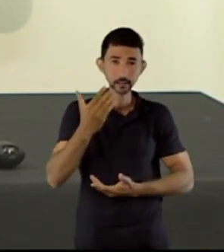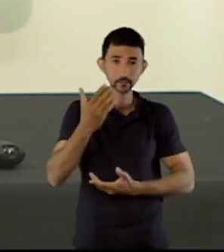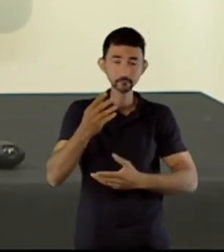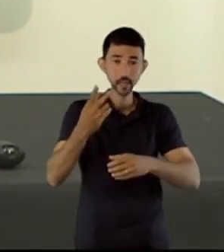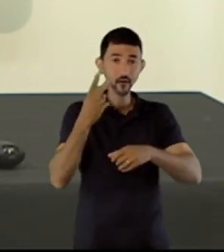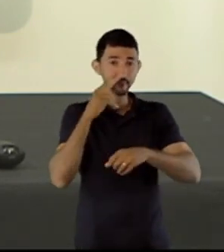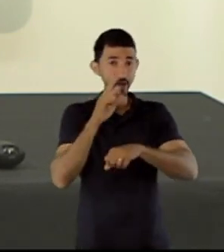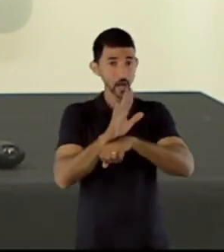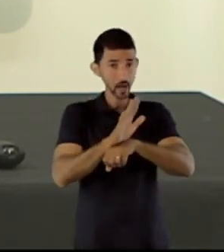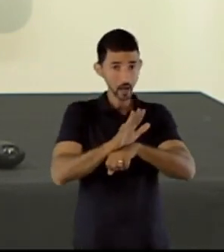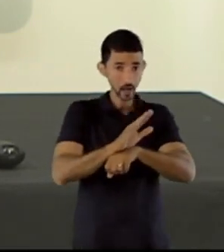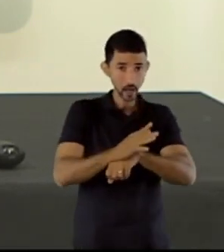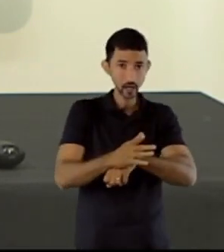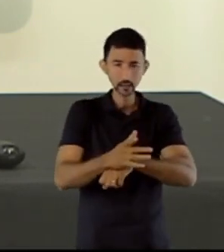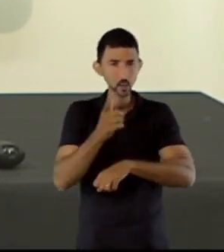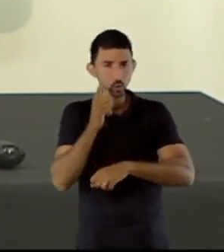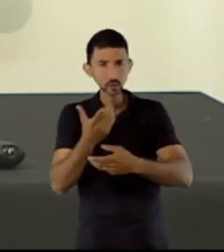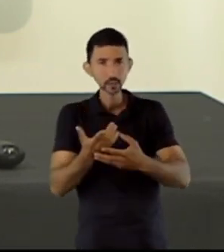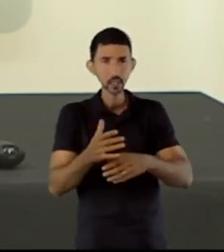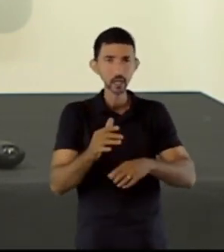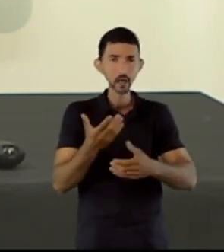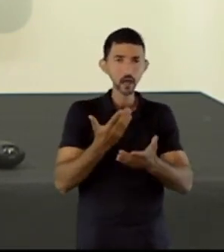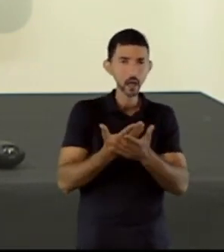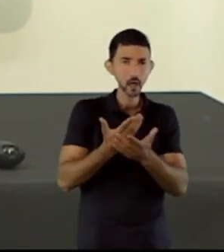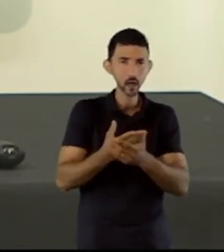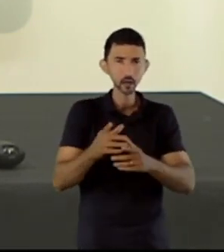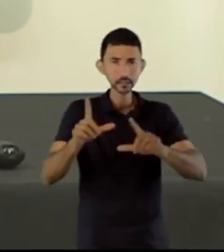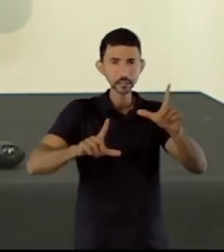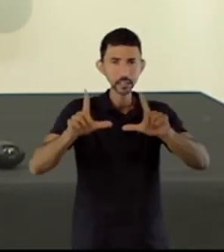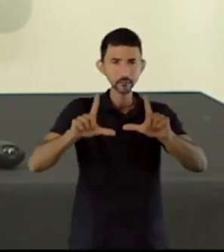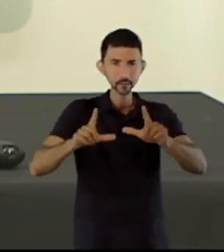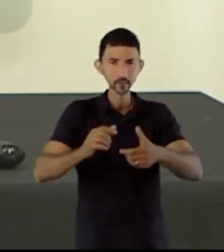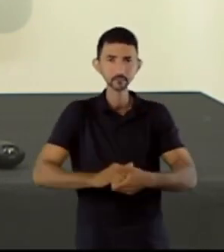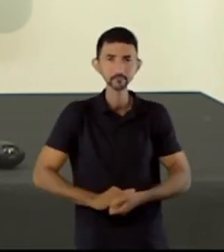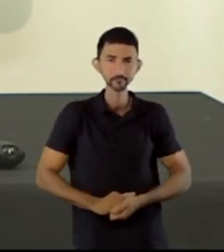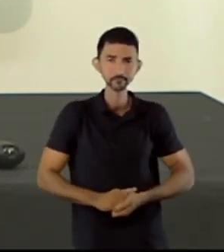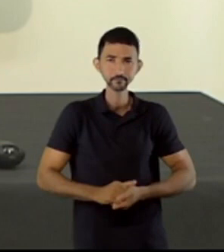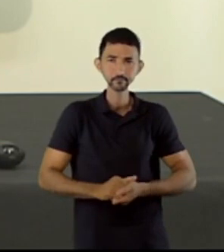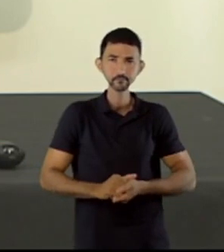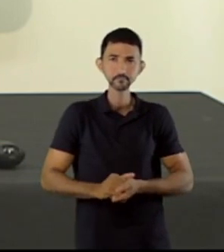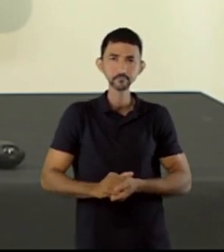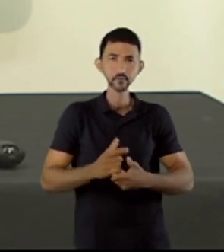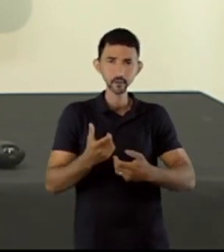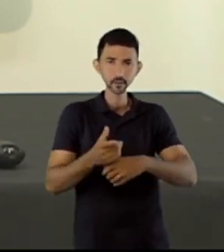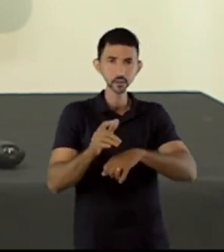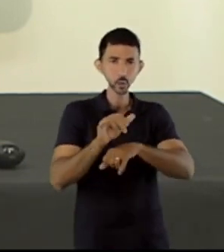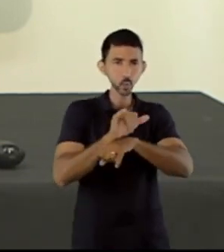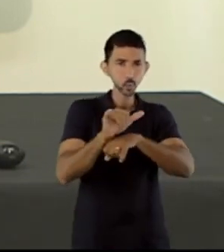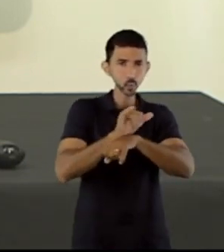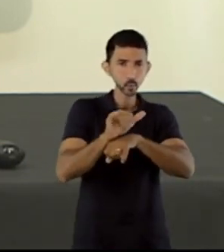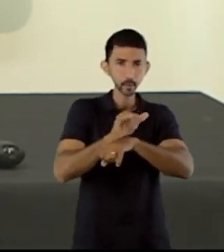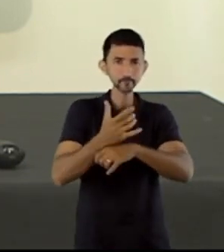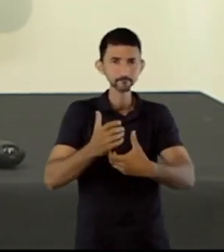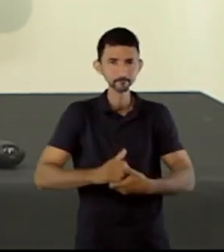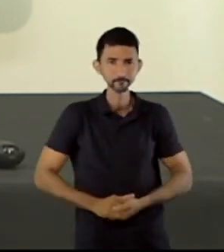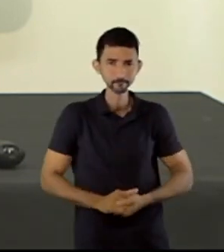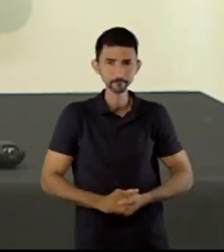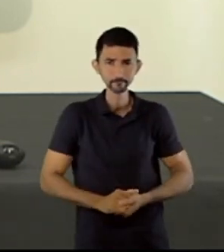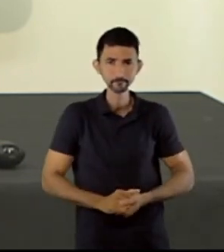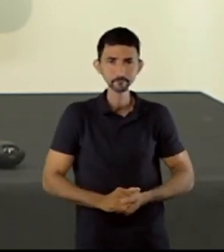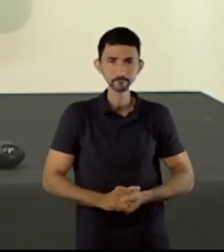assistir essa aula. Se você não conseguir assistir a aula na televisão, segue a gente no canal do YouTube, né? No canal